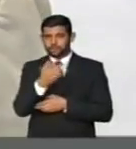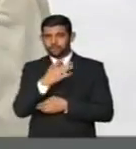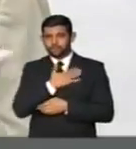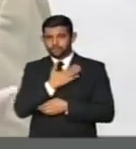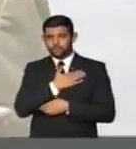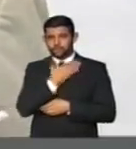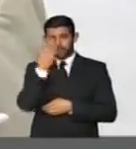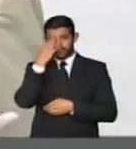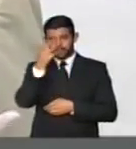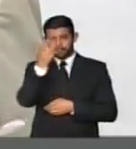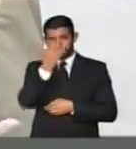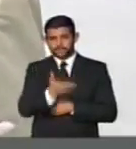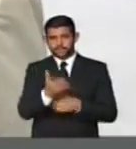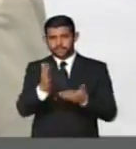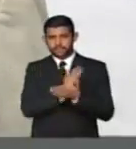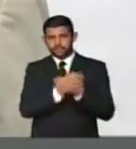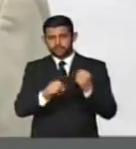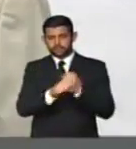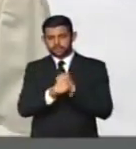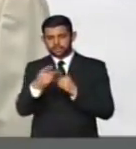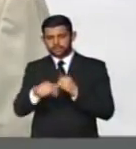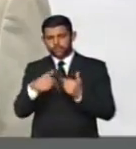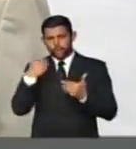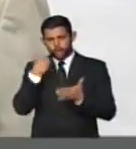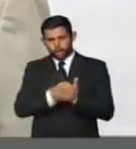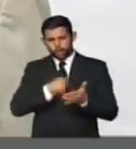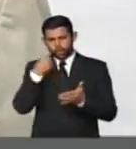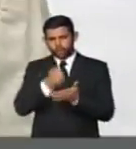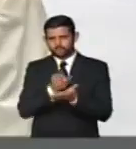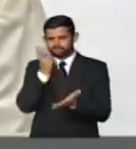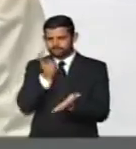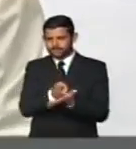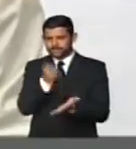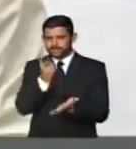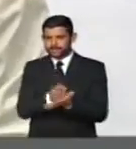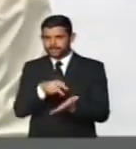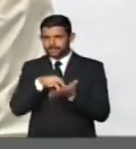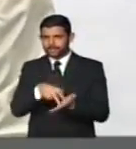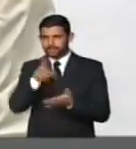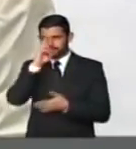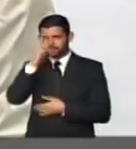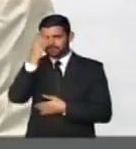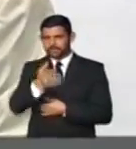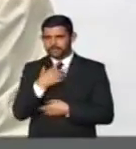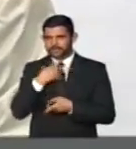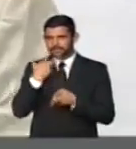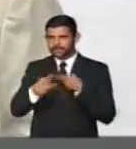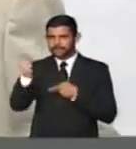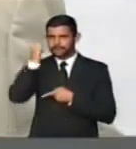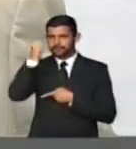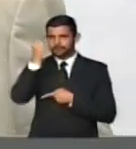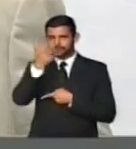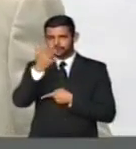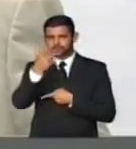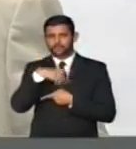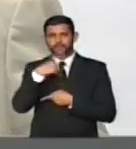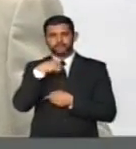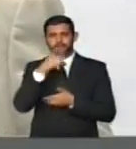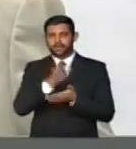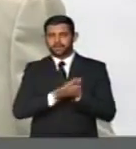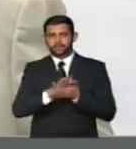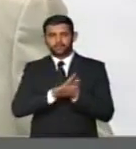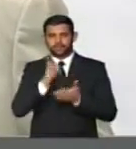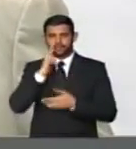companheiro de voz além de alguns anos longe pessimista porque vossa excelência será vitorioso não é toa